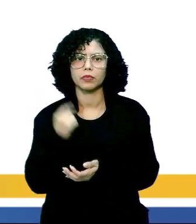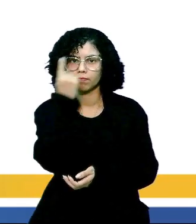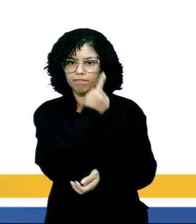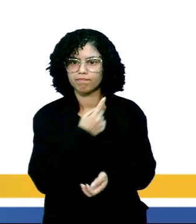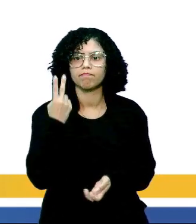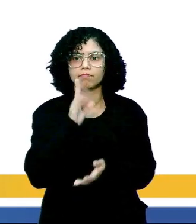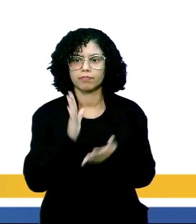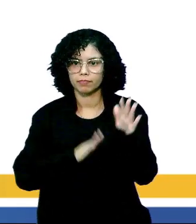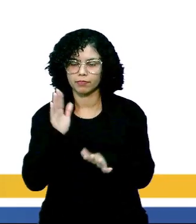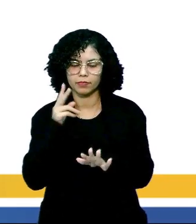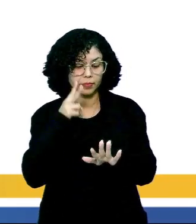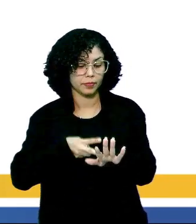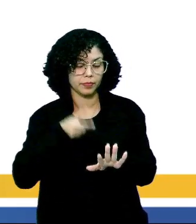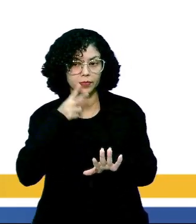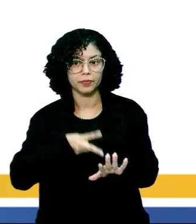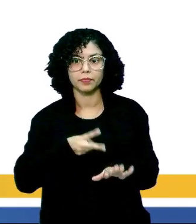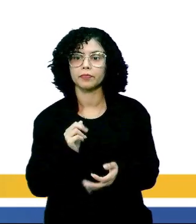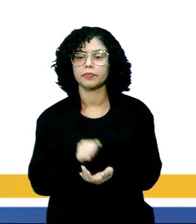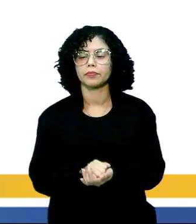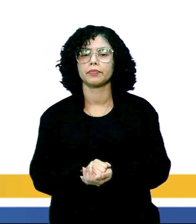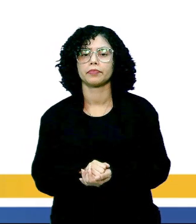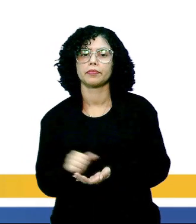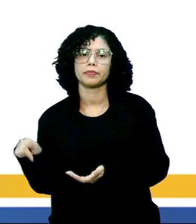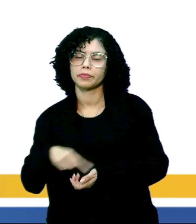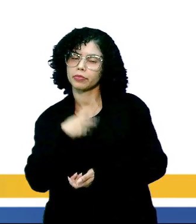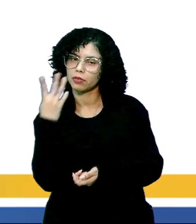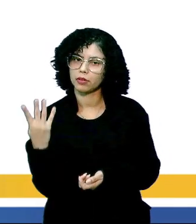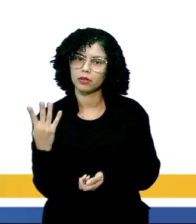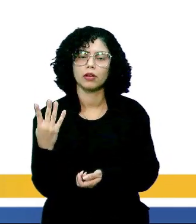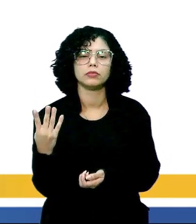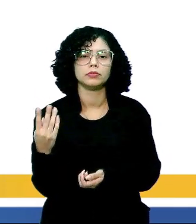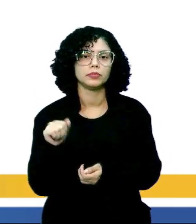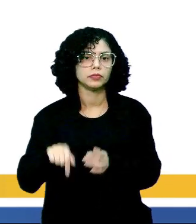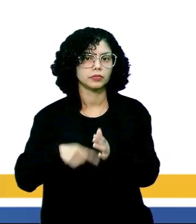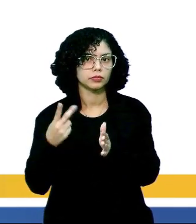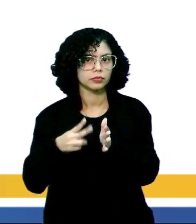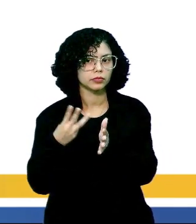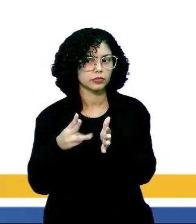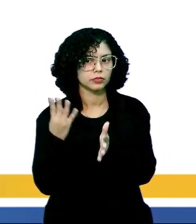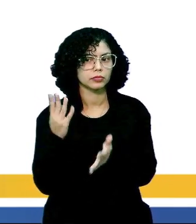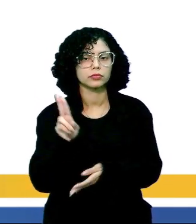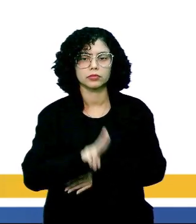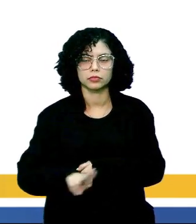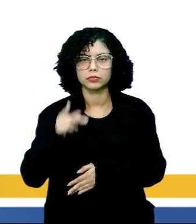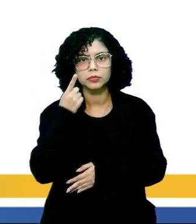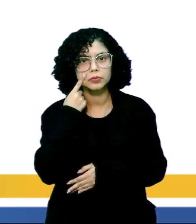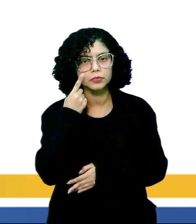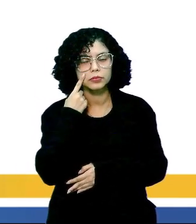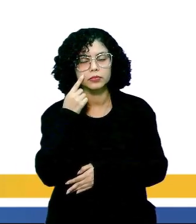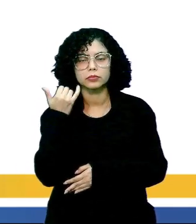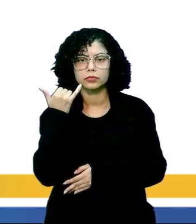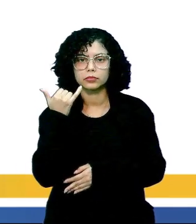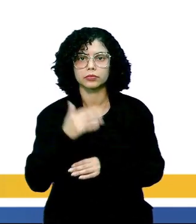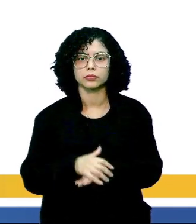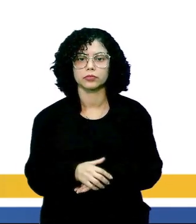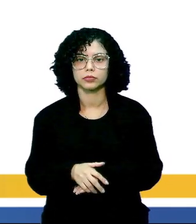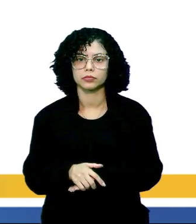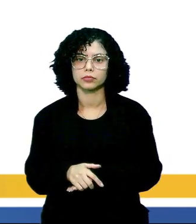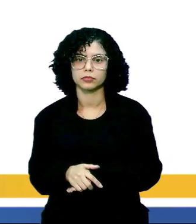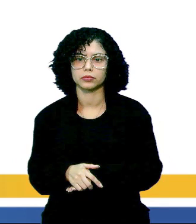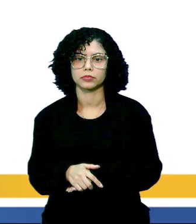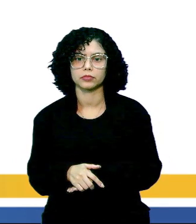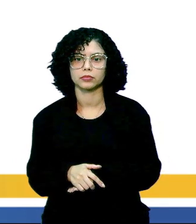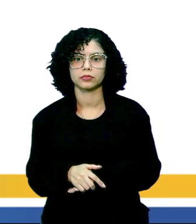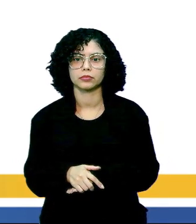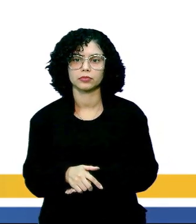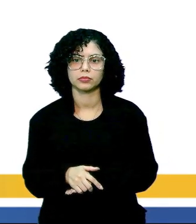hora. Então, esse aí é a quantidade de vezes que as pessoas olham os telefones por